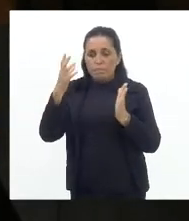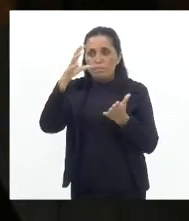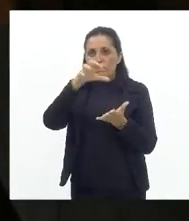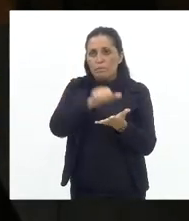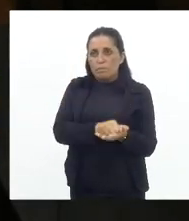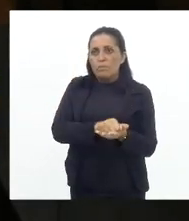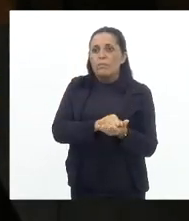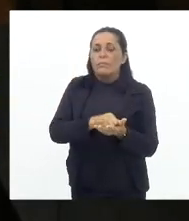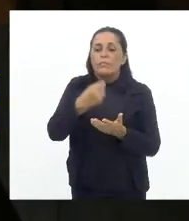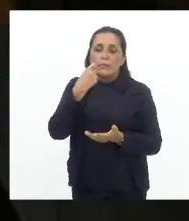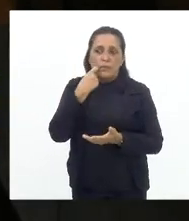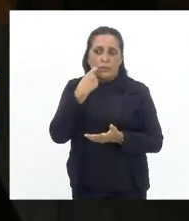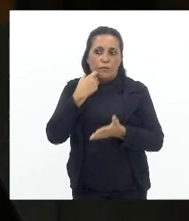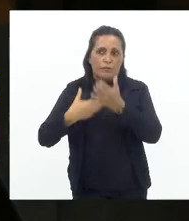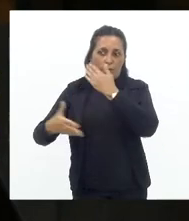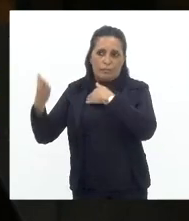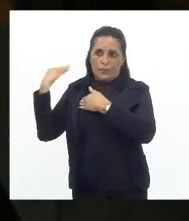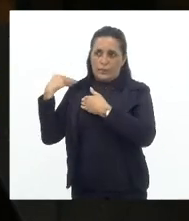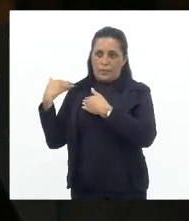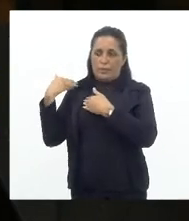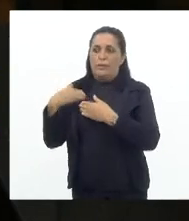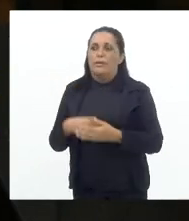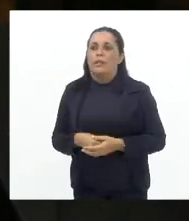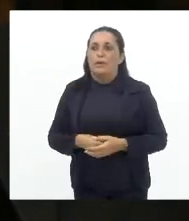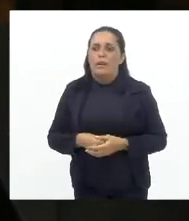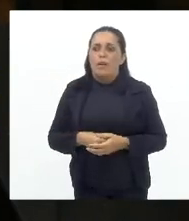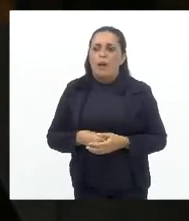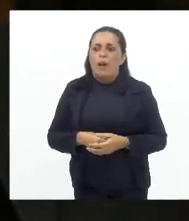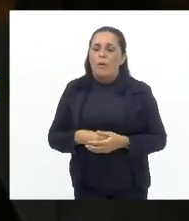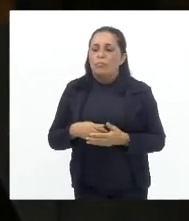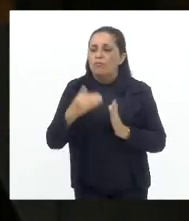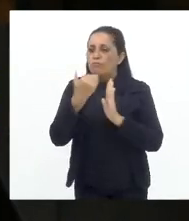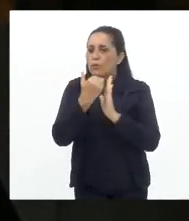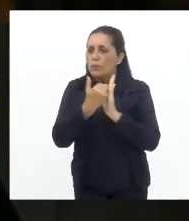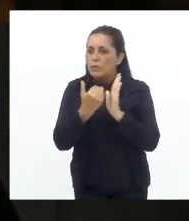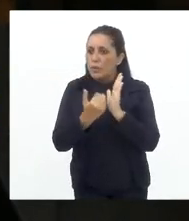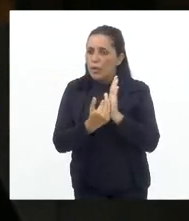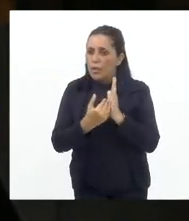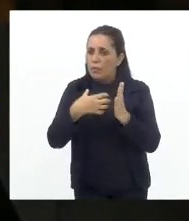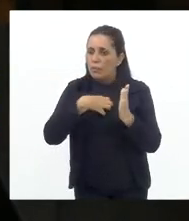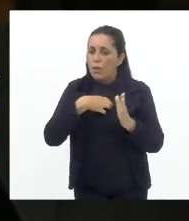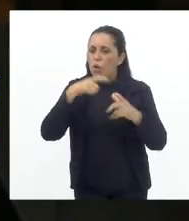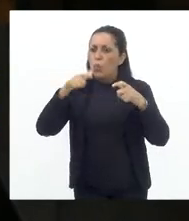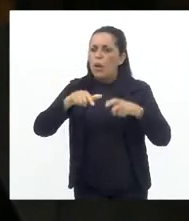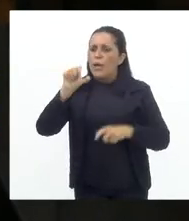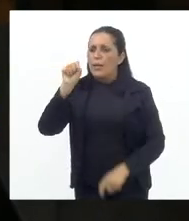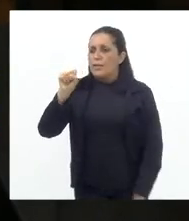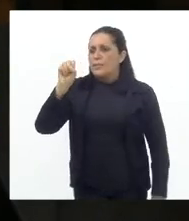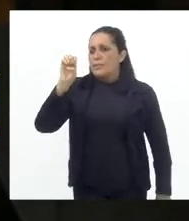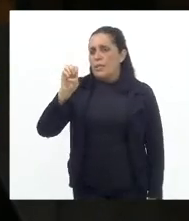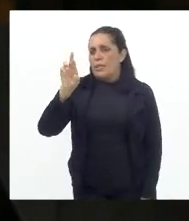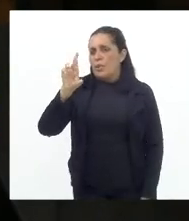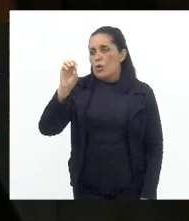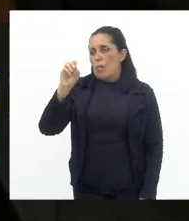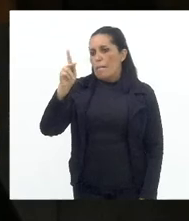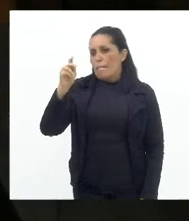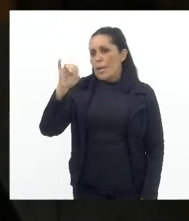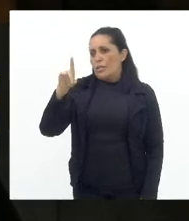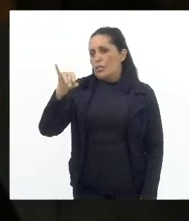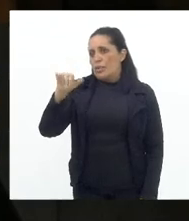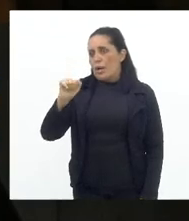para te ajudar que na sexta-feira passada fiz uma agenda que me tocou muito em Seropédica Onde fui